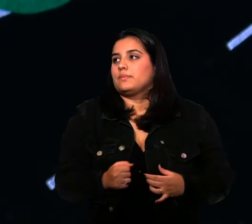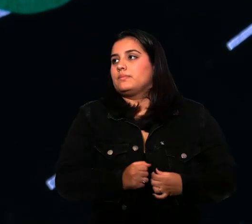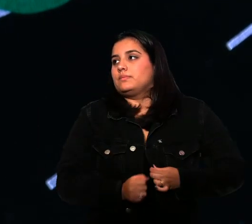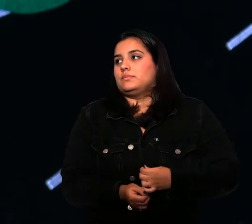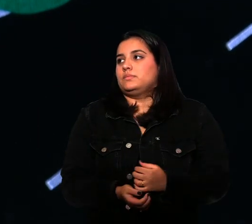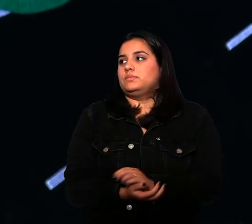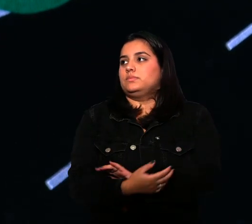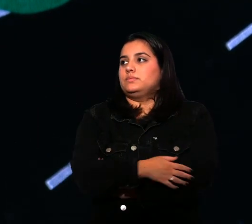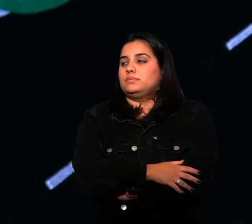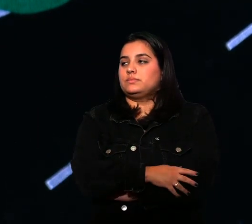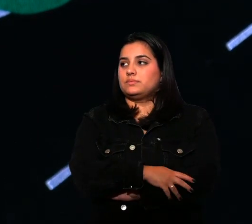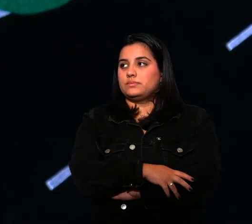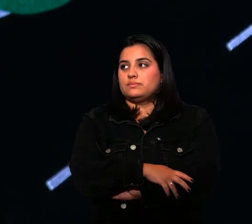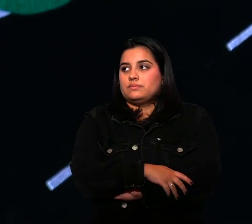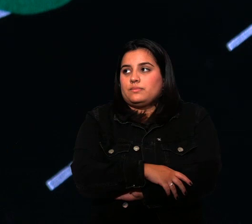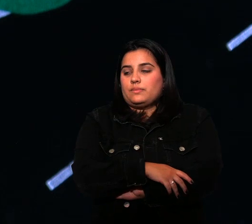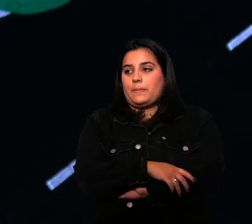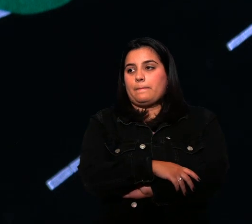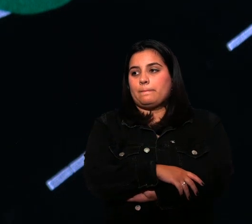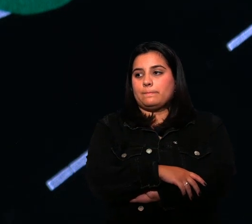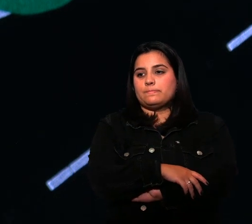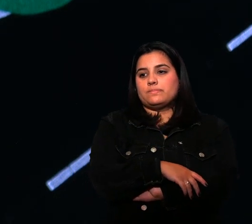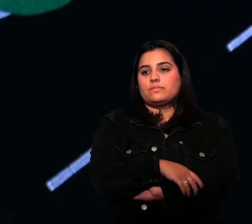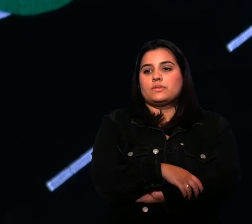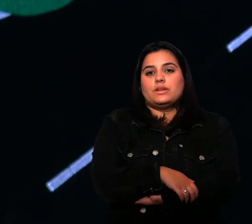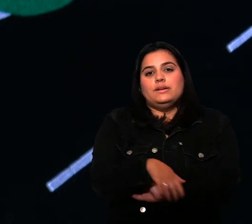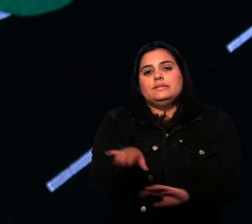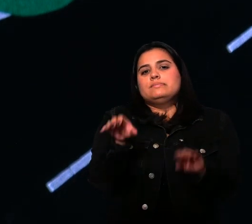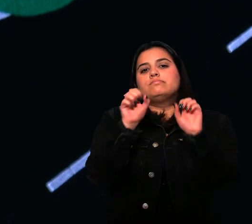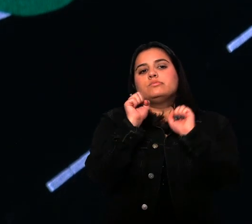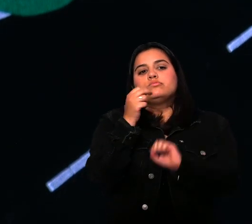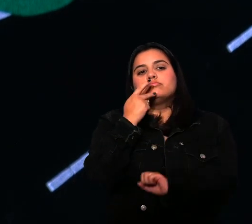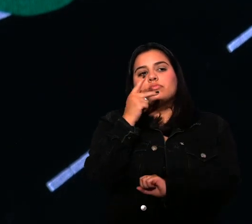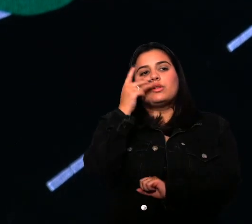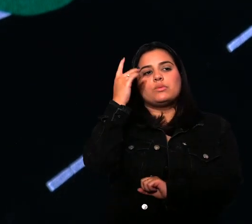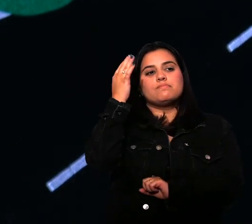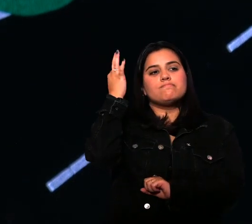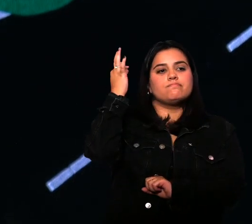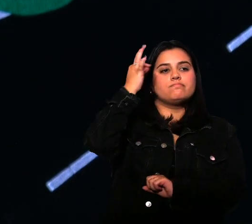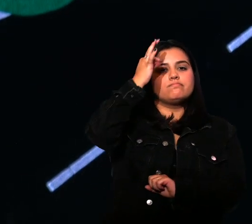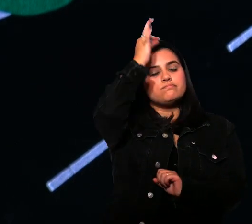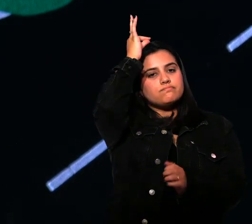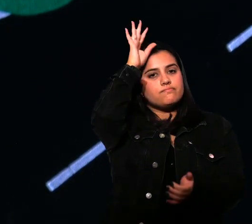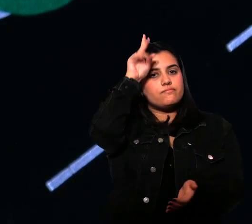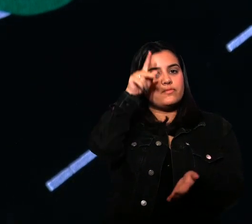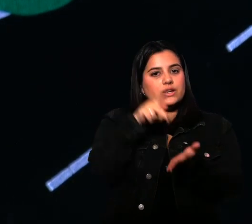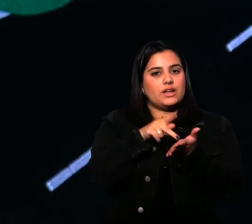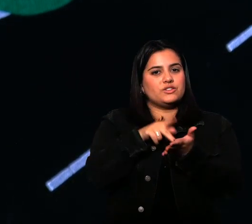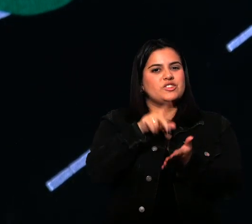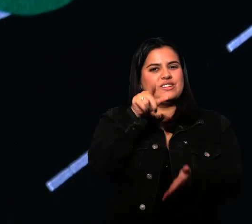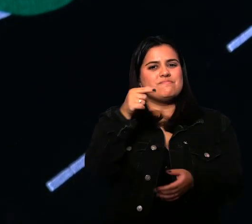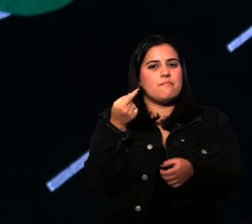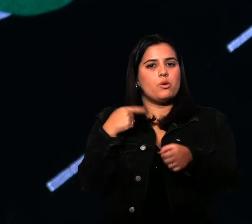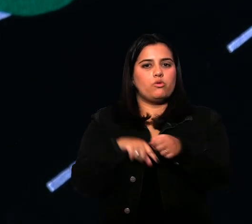Posso te falar uma verdade espiritual? bem profunda.